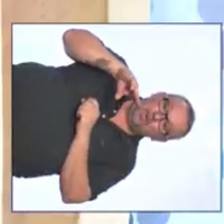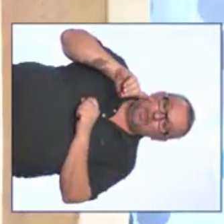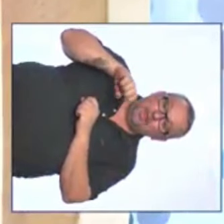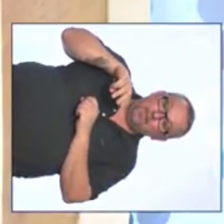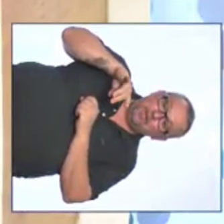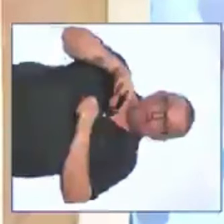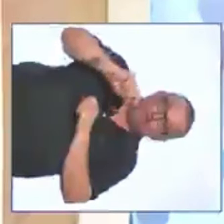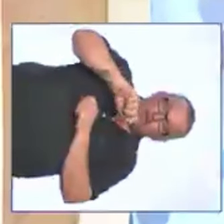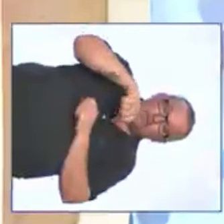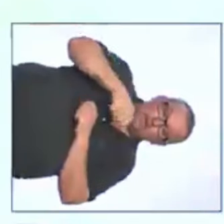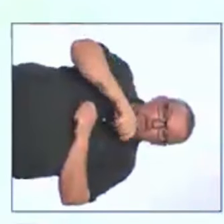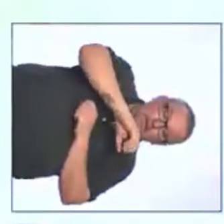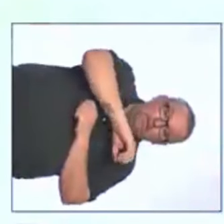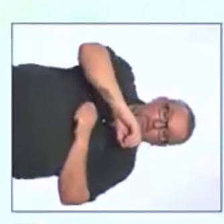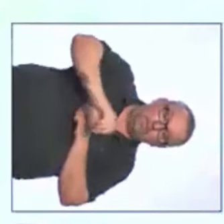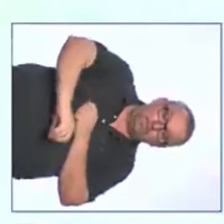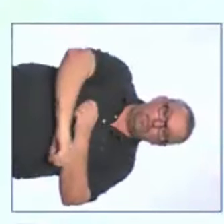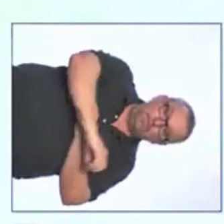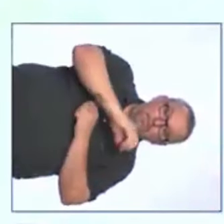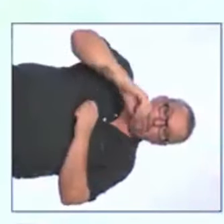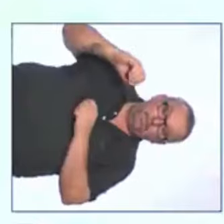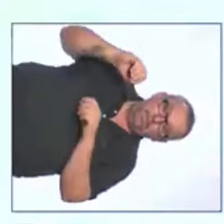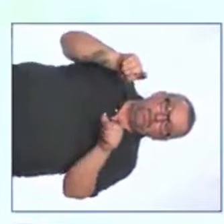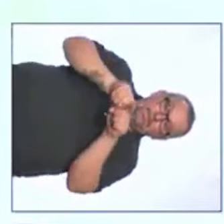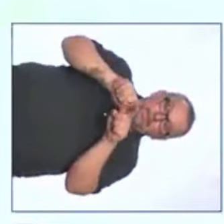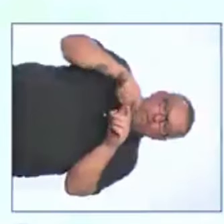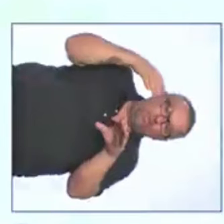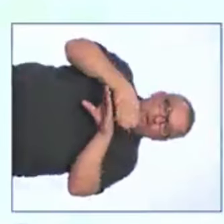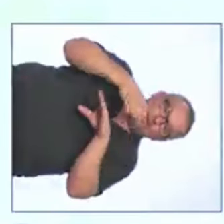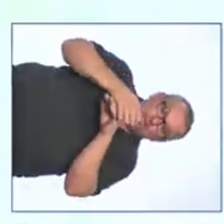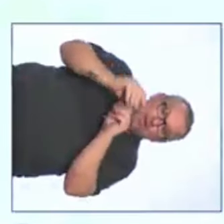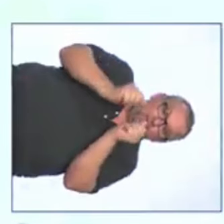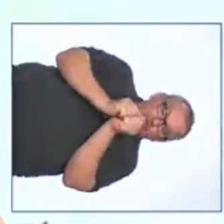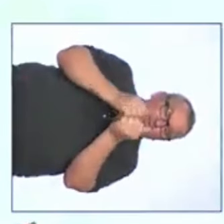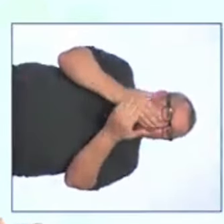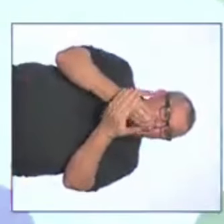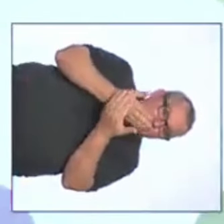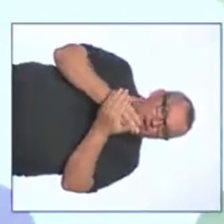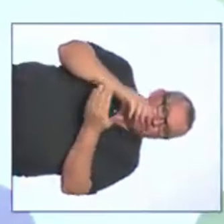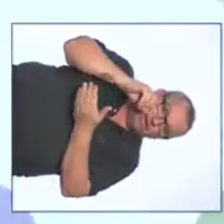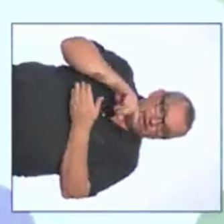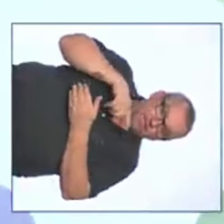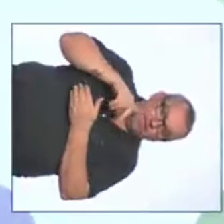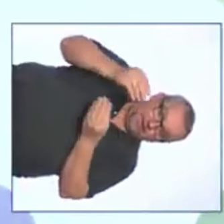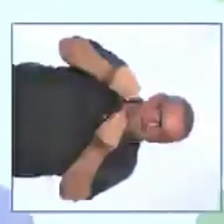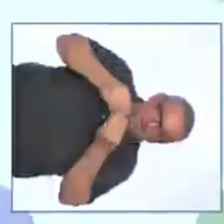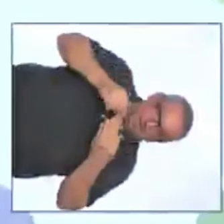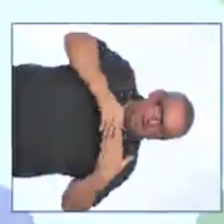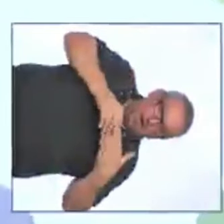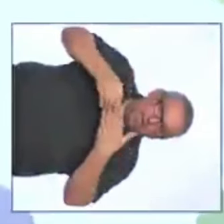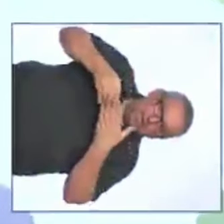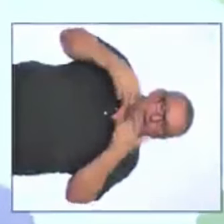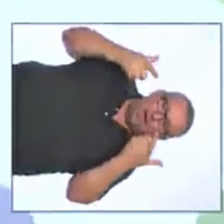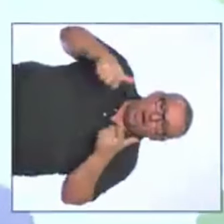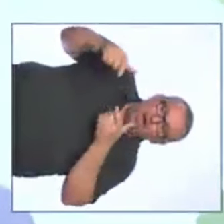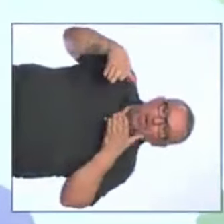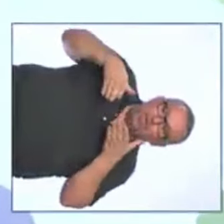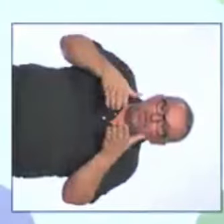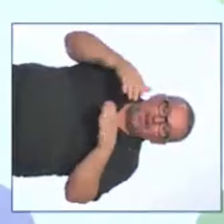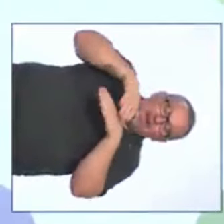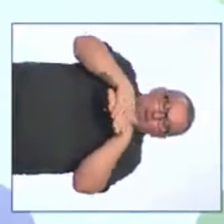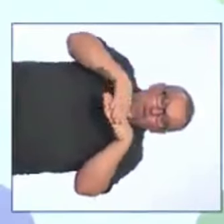de participar junto com a gente na aula né se vocês dão um norte também pra onde a gente tem que ir